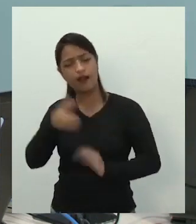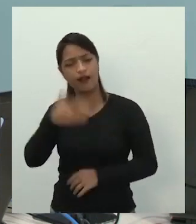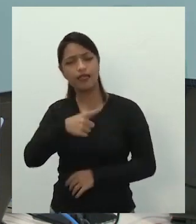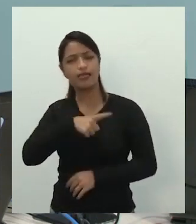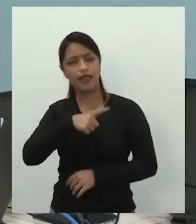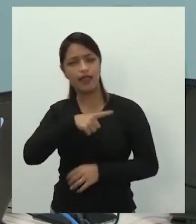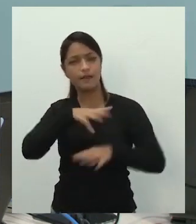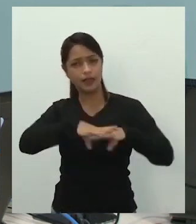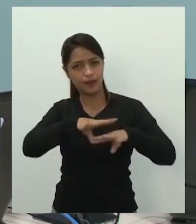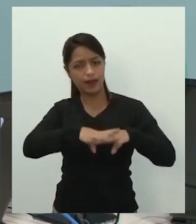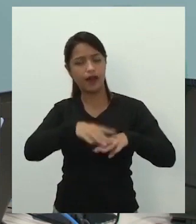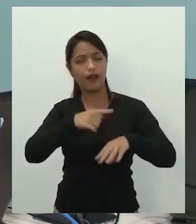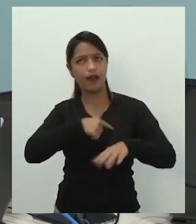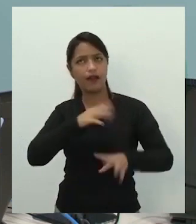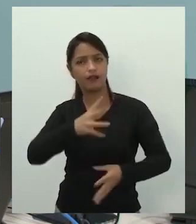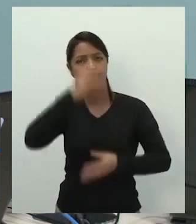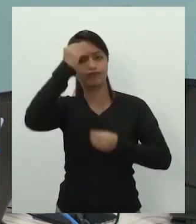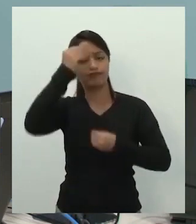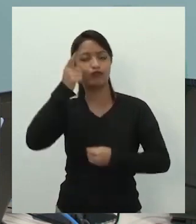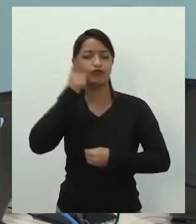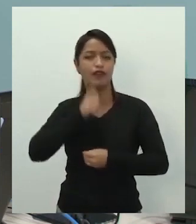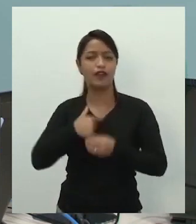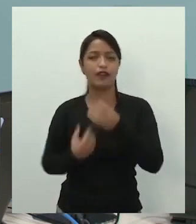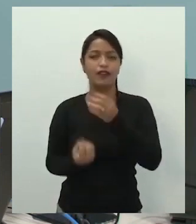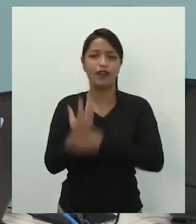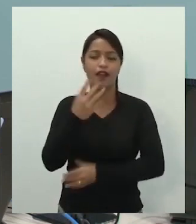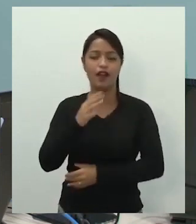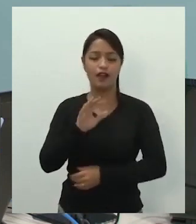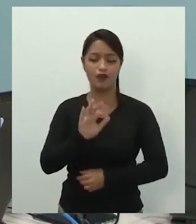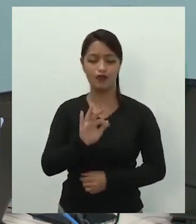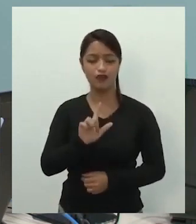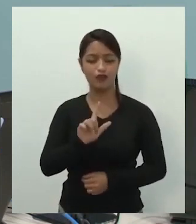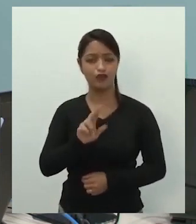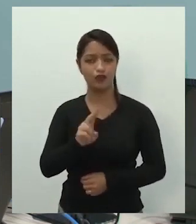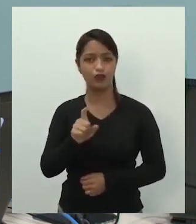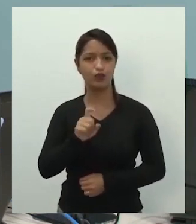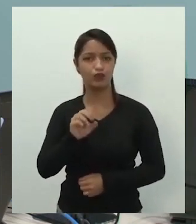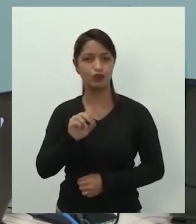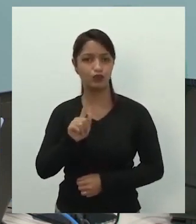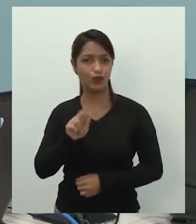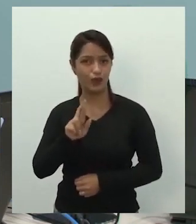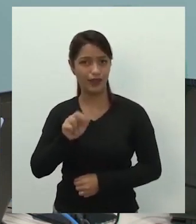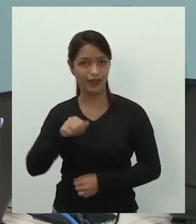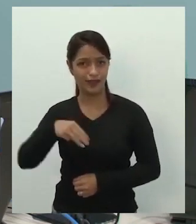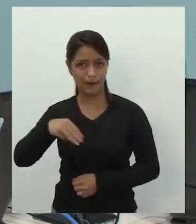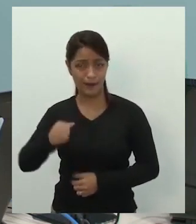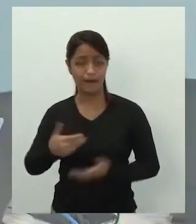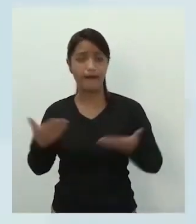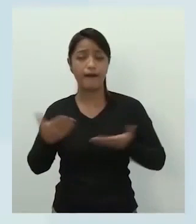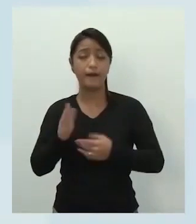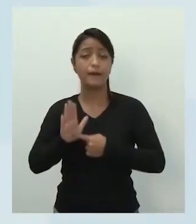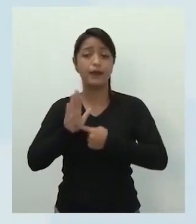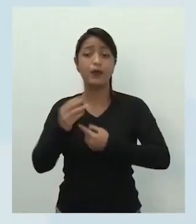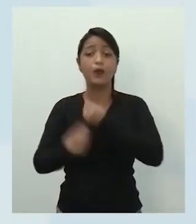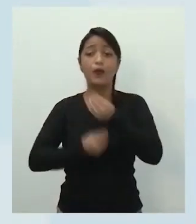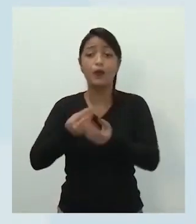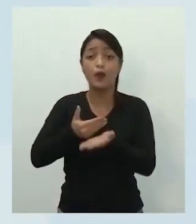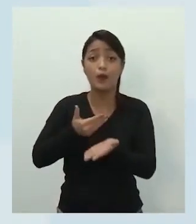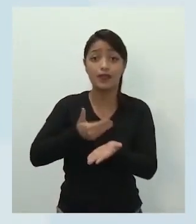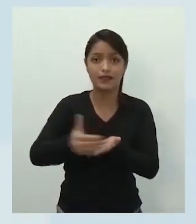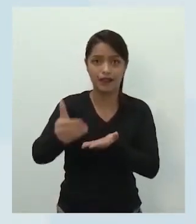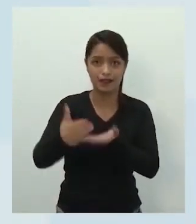de um fluxograma. Agora, nós vamos mostrar para vocês o início de um fluxograma. Na